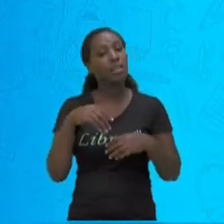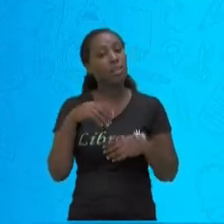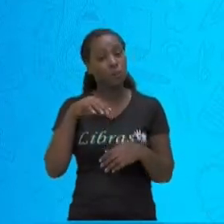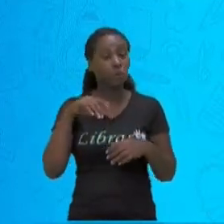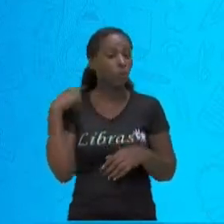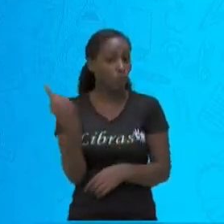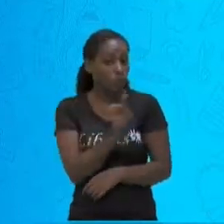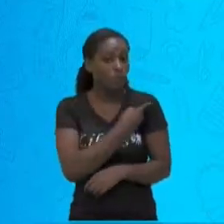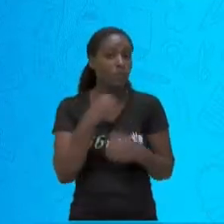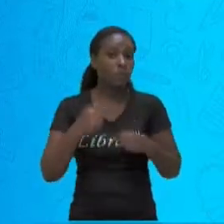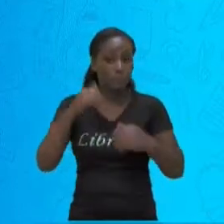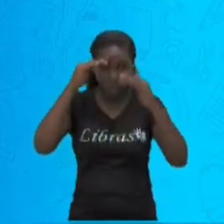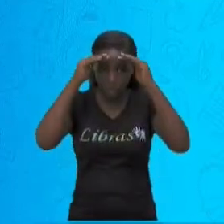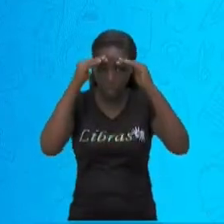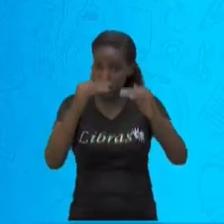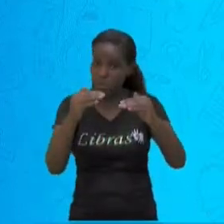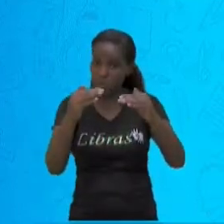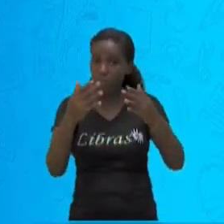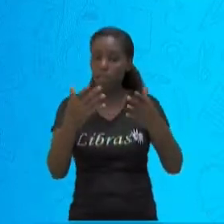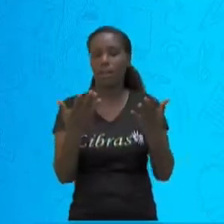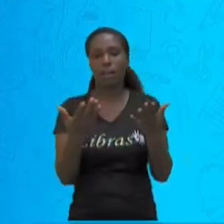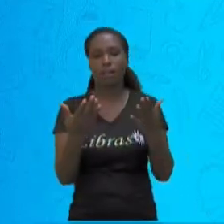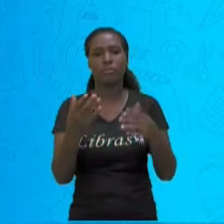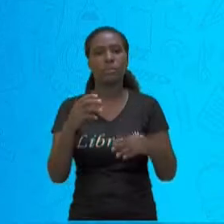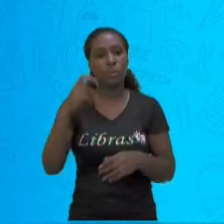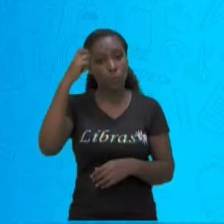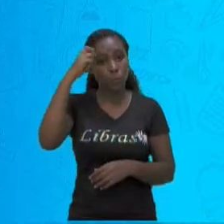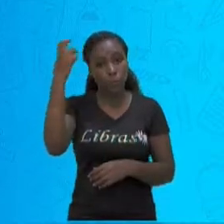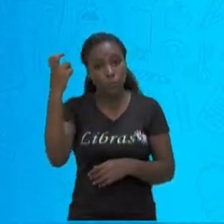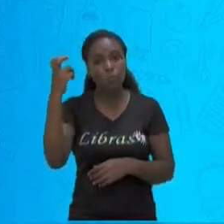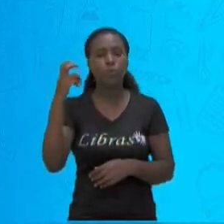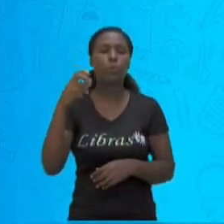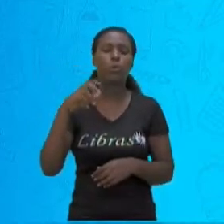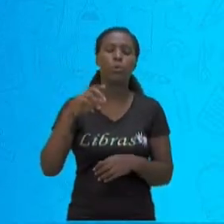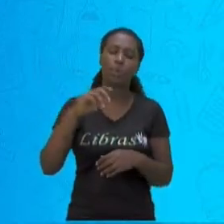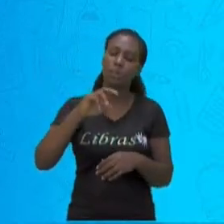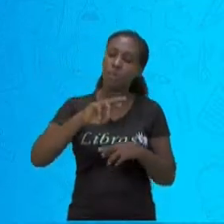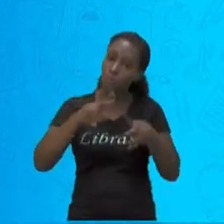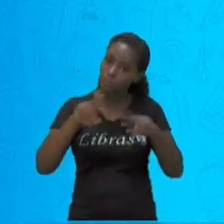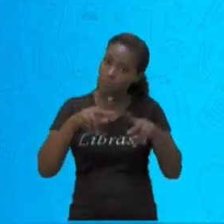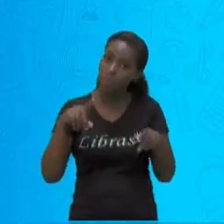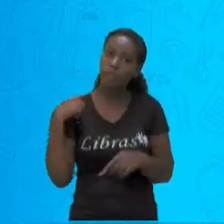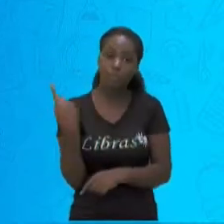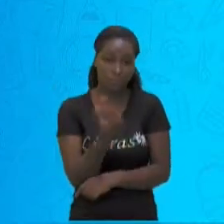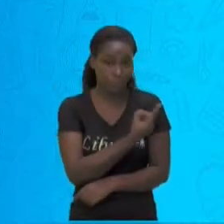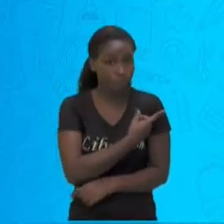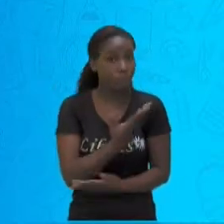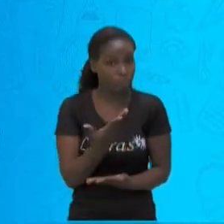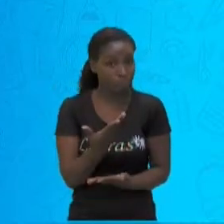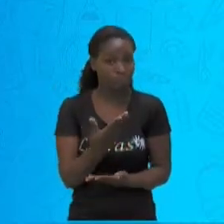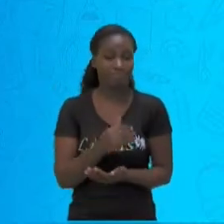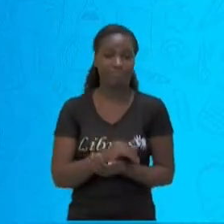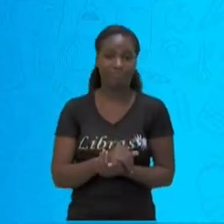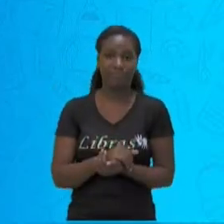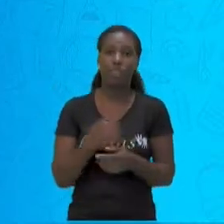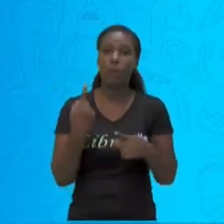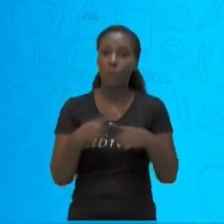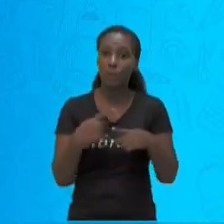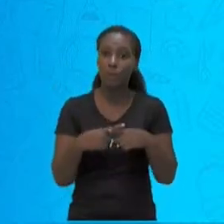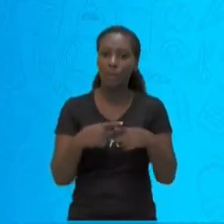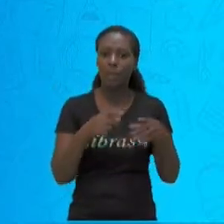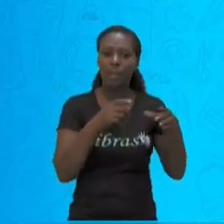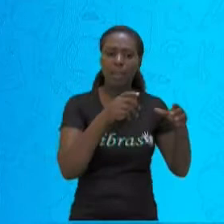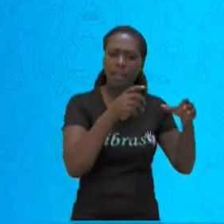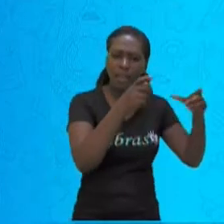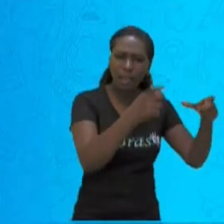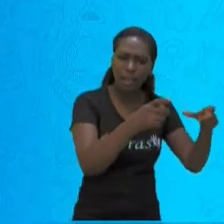saber respeitar quem age diferente de nós. Porque cada